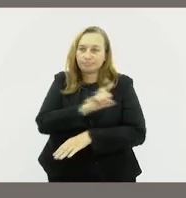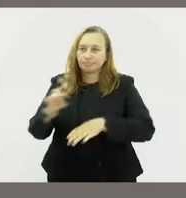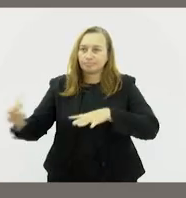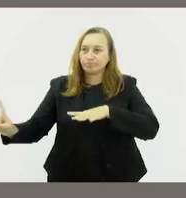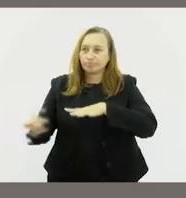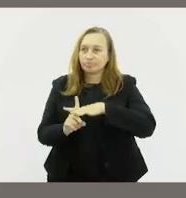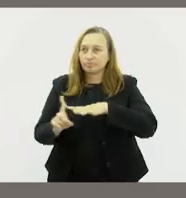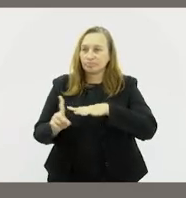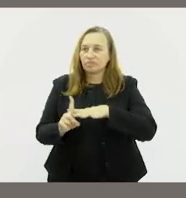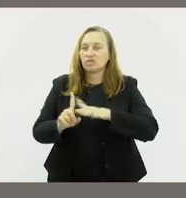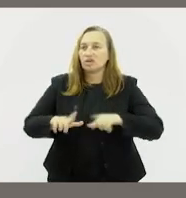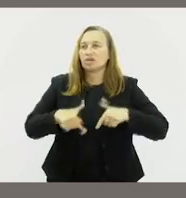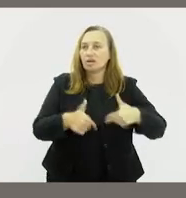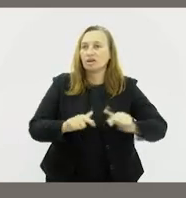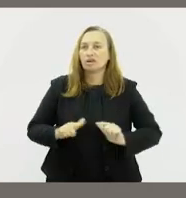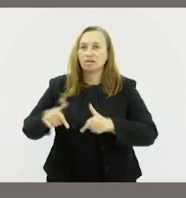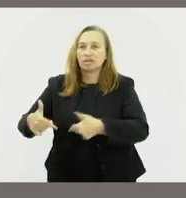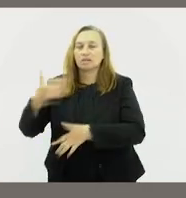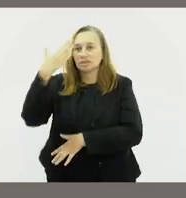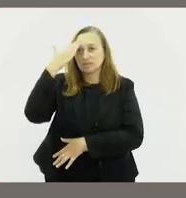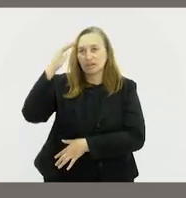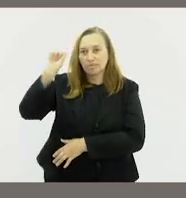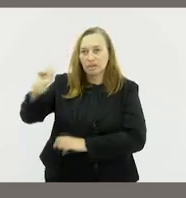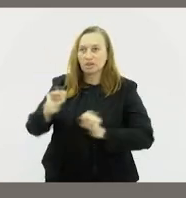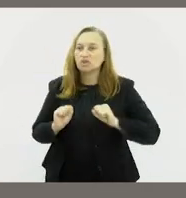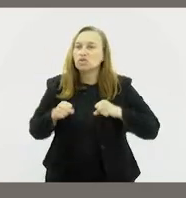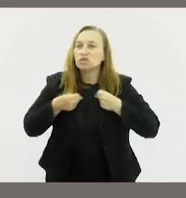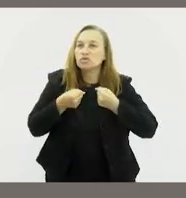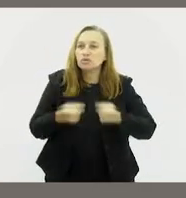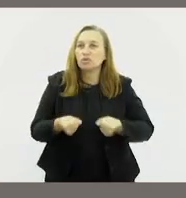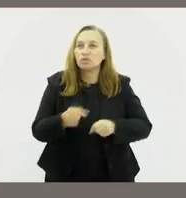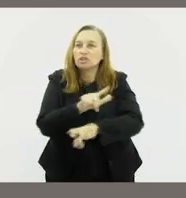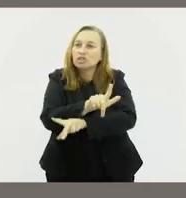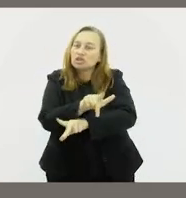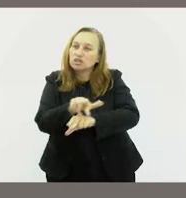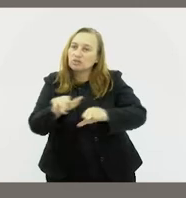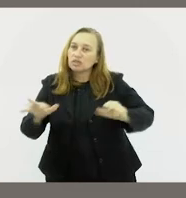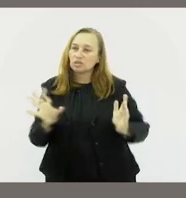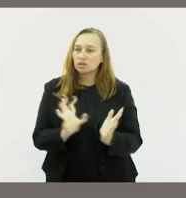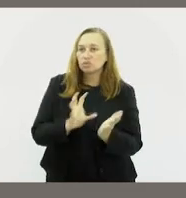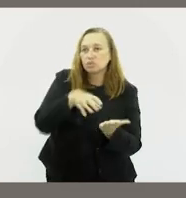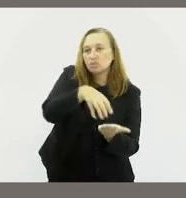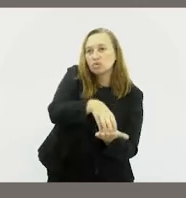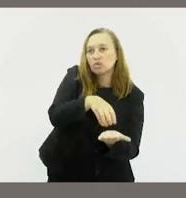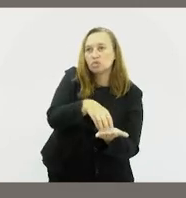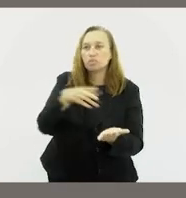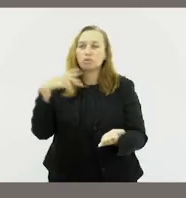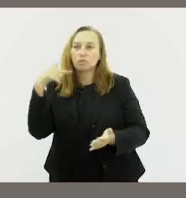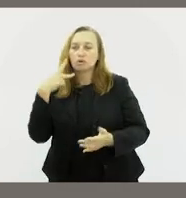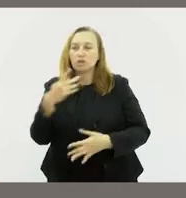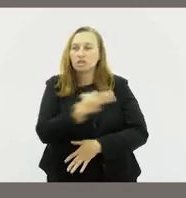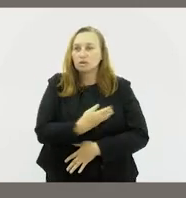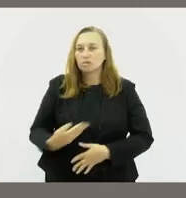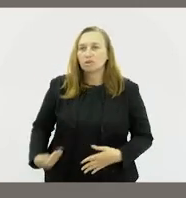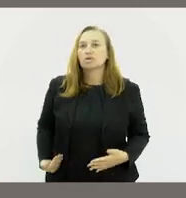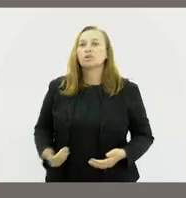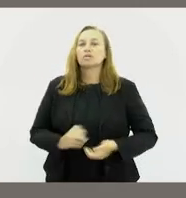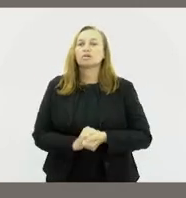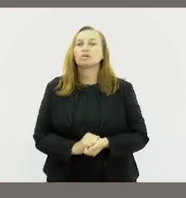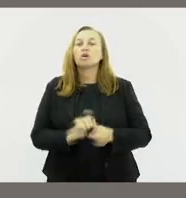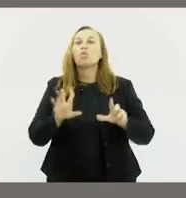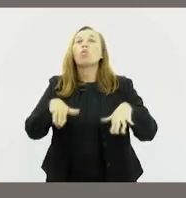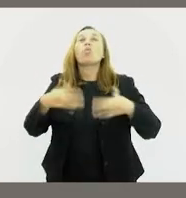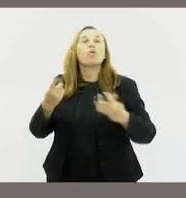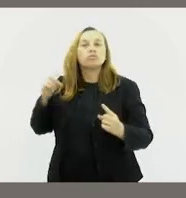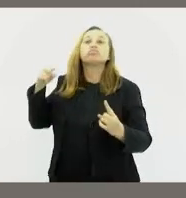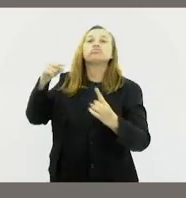de ações, saberes, esforços de diferentes setores da política pública. Com qual